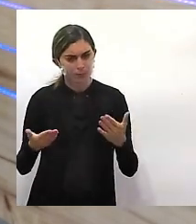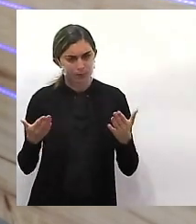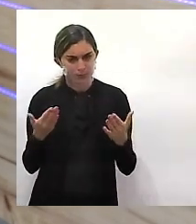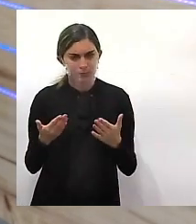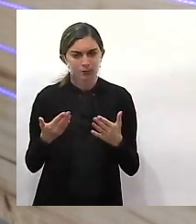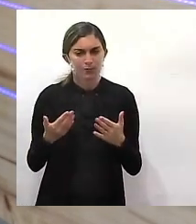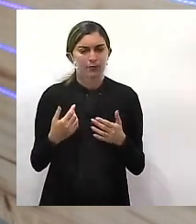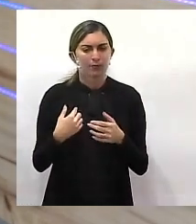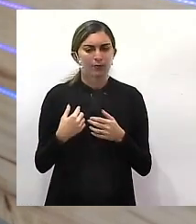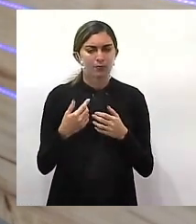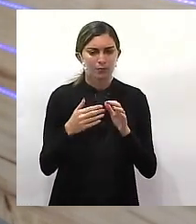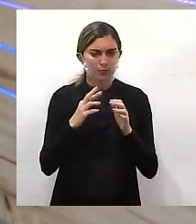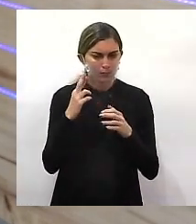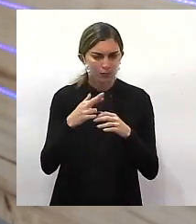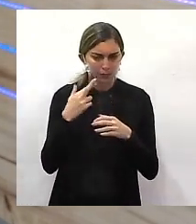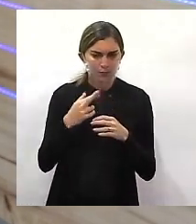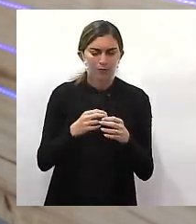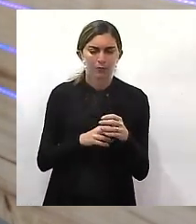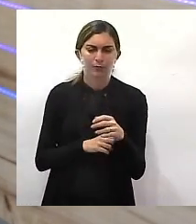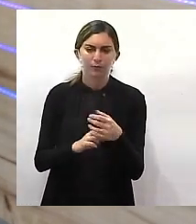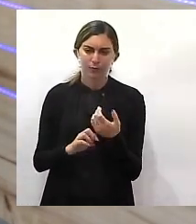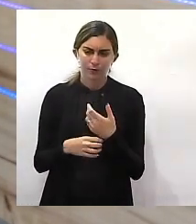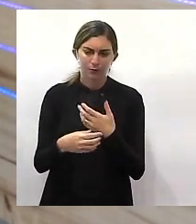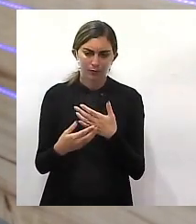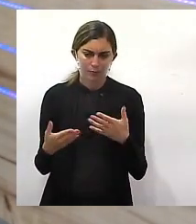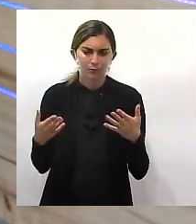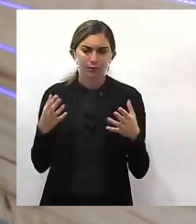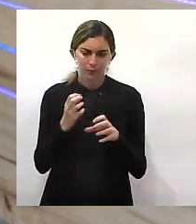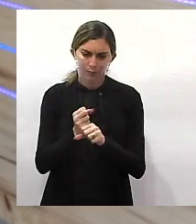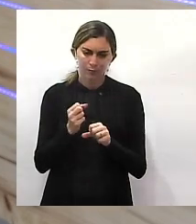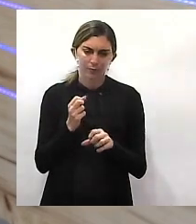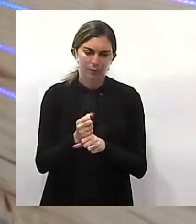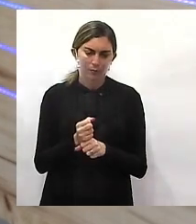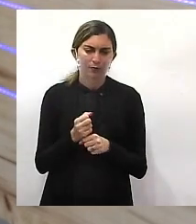descarta essas partes roxas e